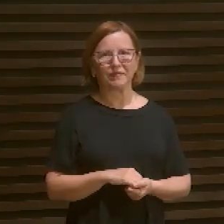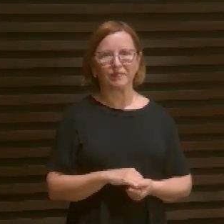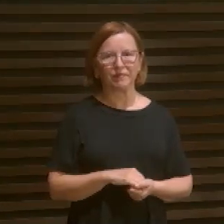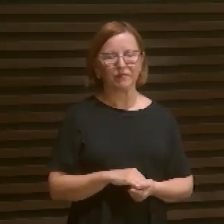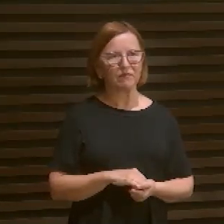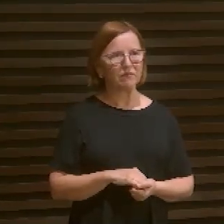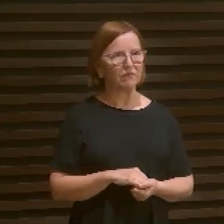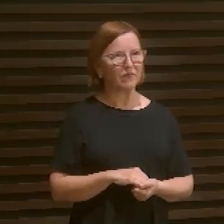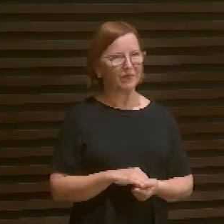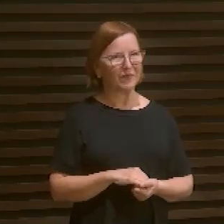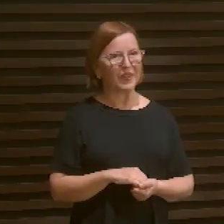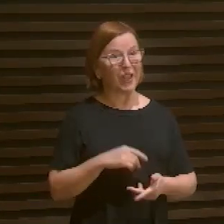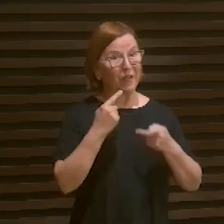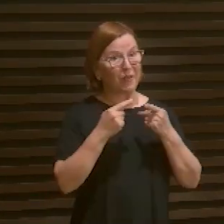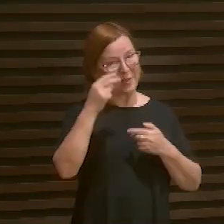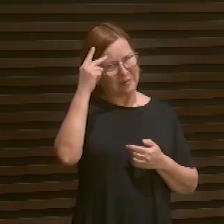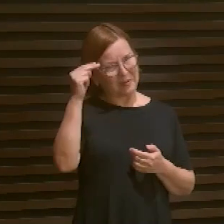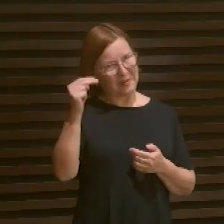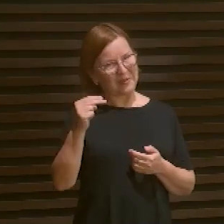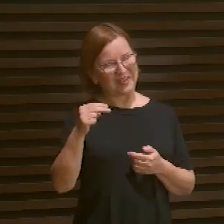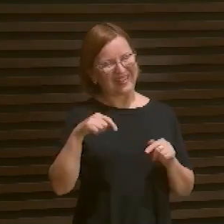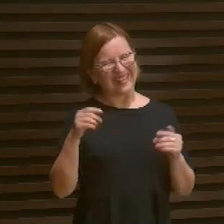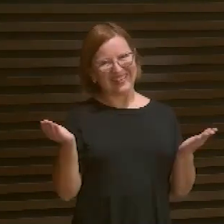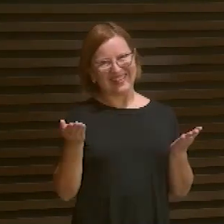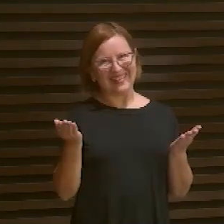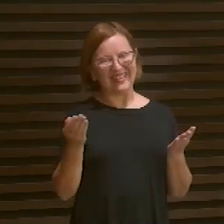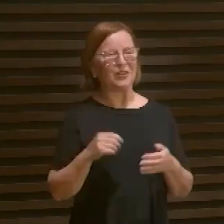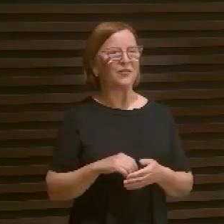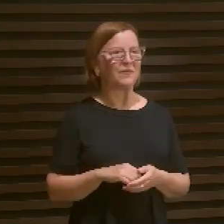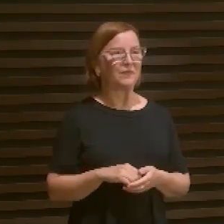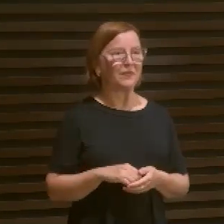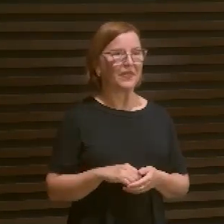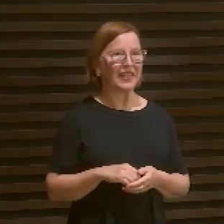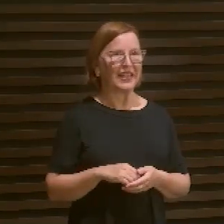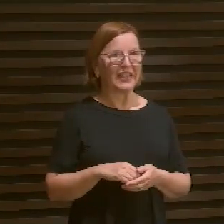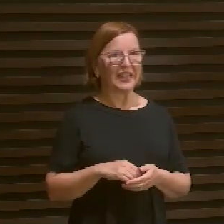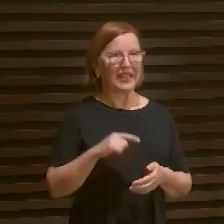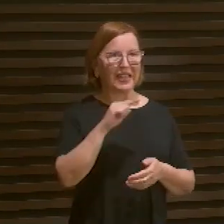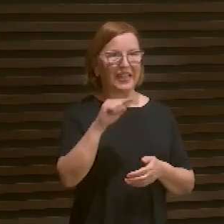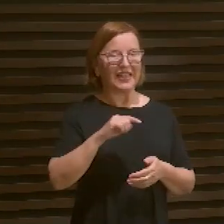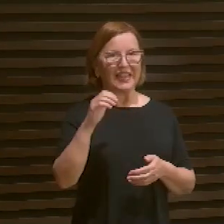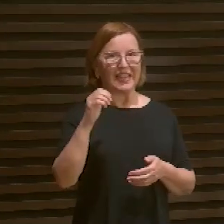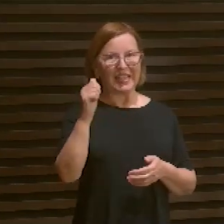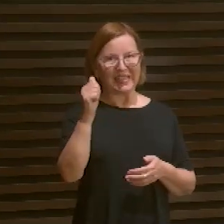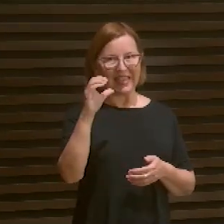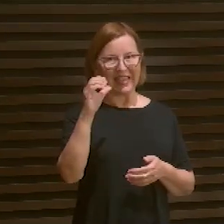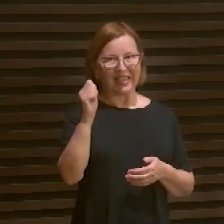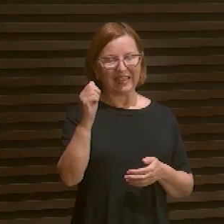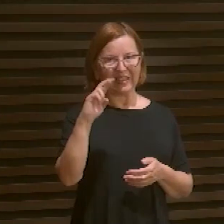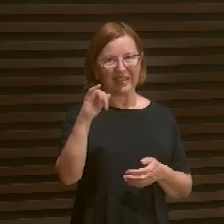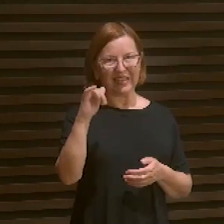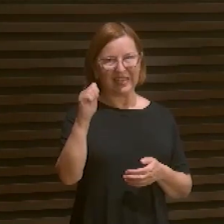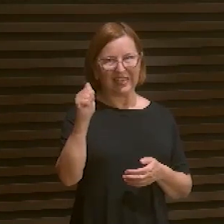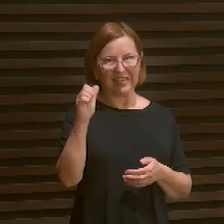Eu vou só contar uma historinha aqui hoje do Zacarias. Esse vídeo